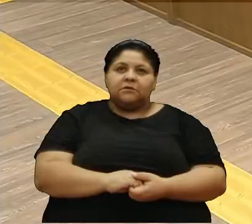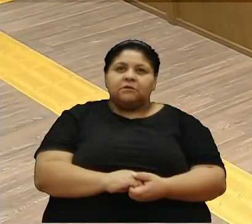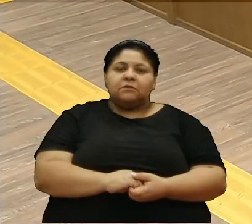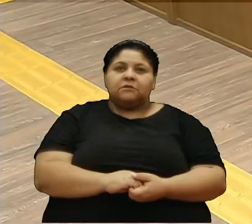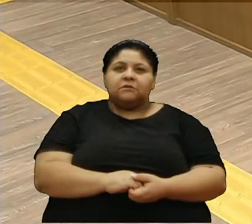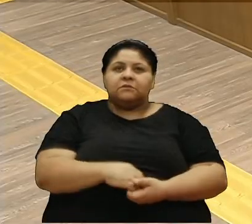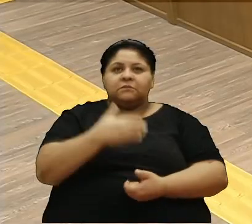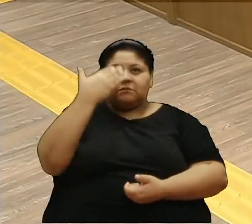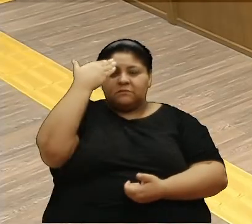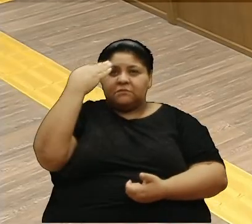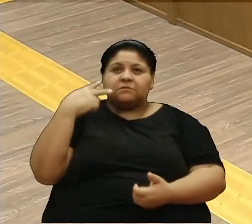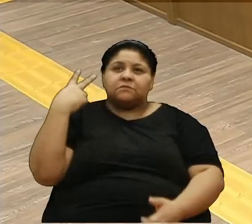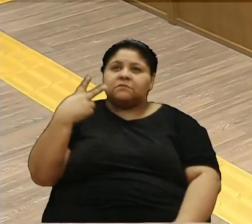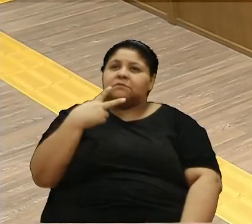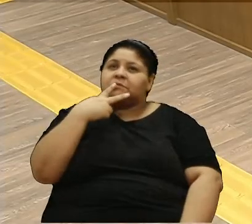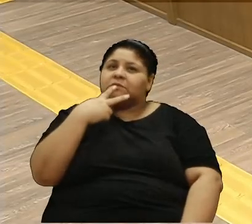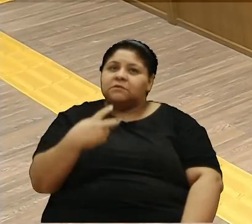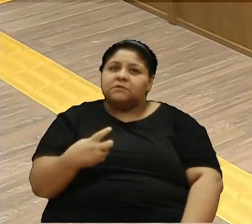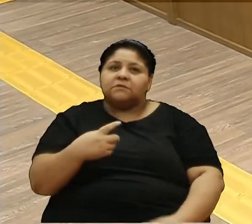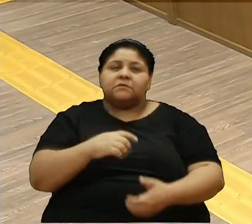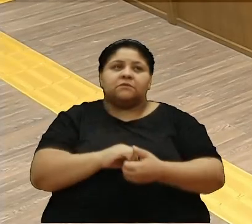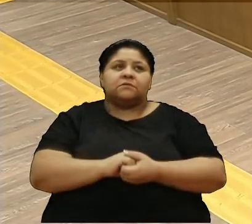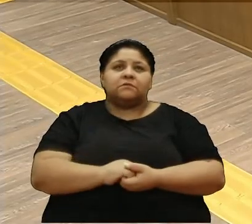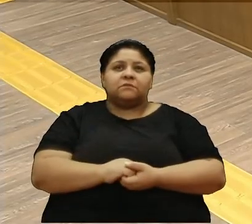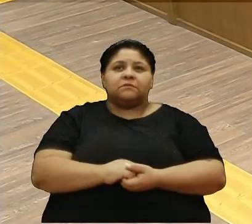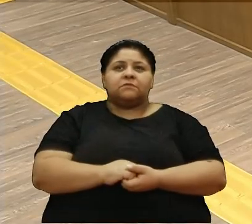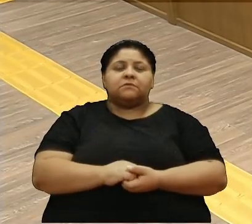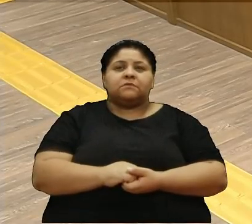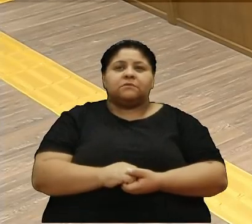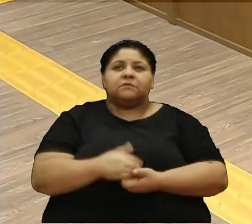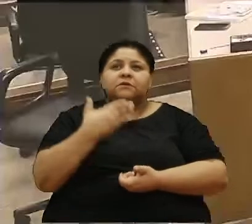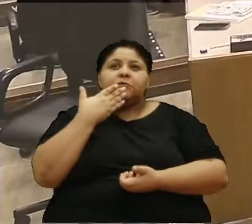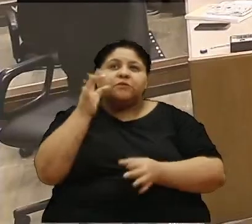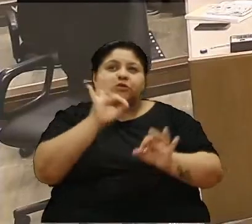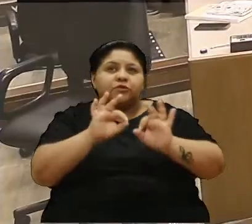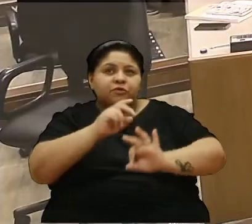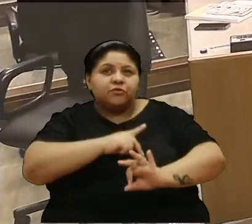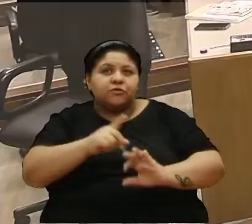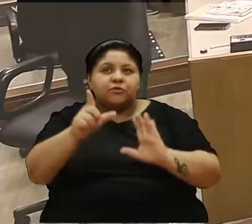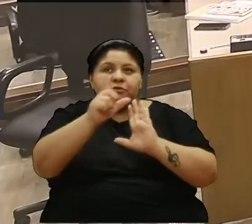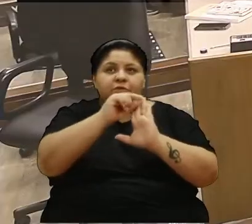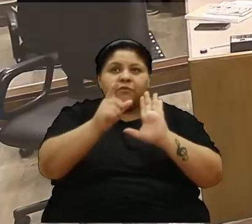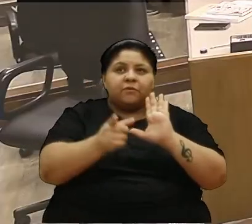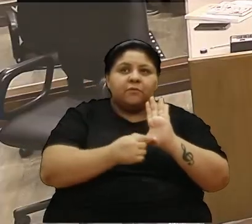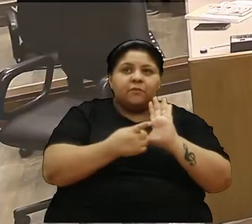Obrigado, vereadora Rose Frigeri. Questão de ordem, senhor presidente. Pois não, vereadora Daiane. Artigo